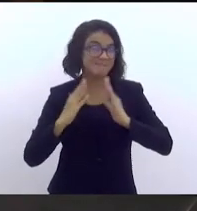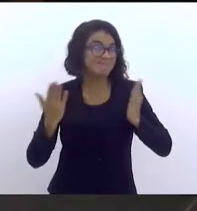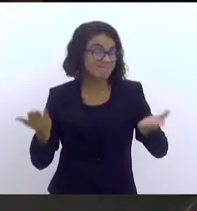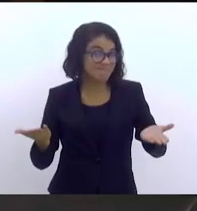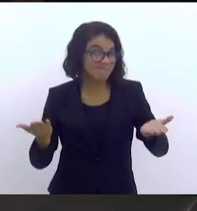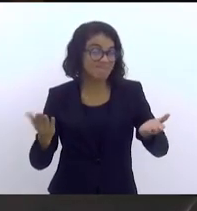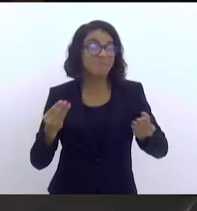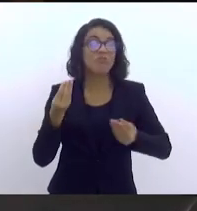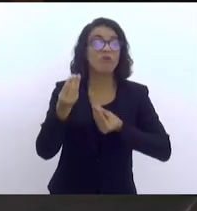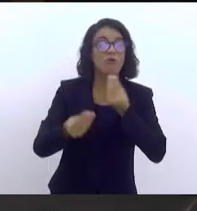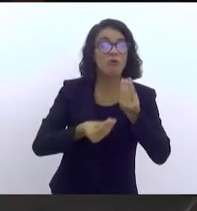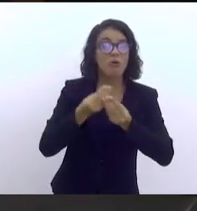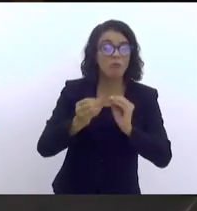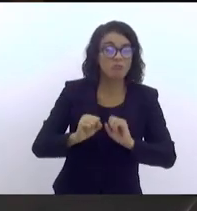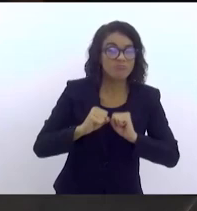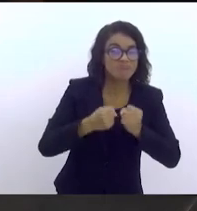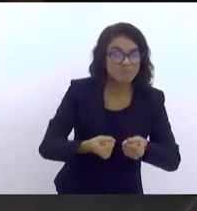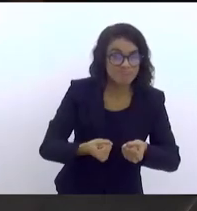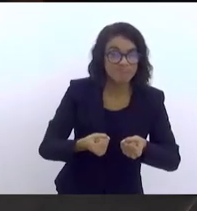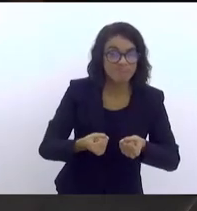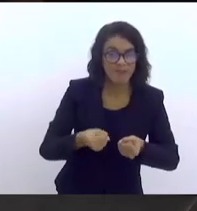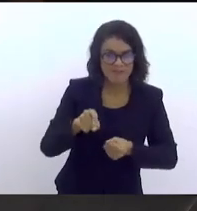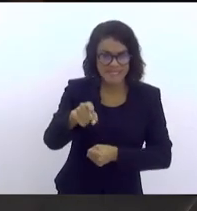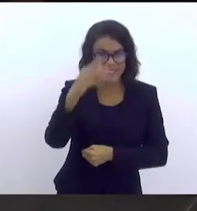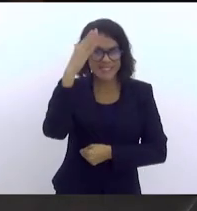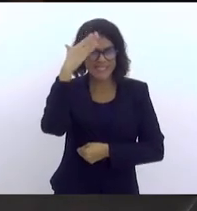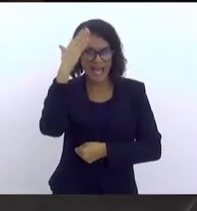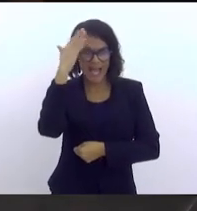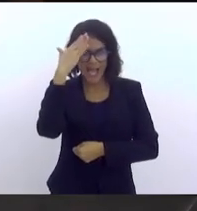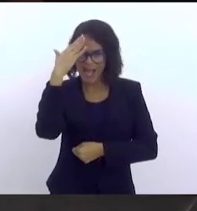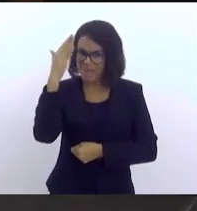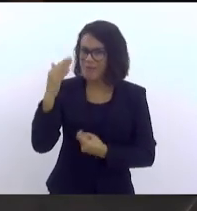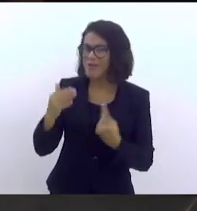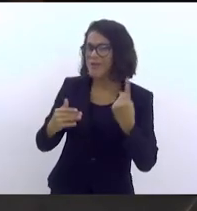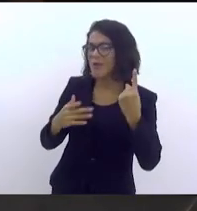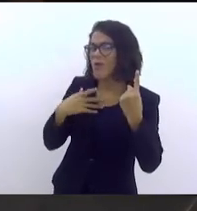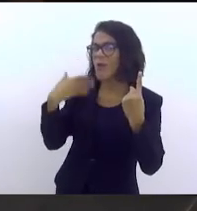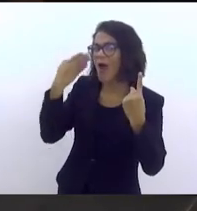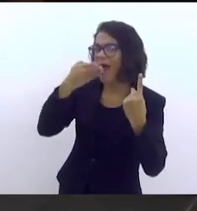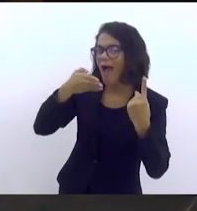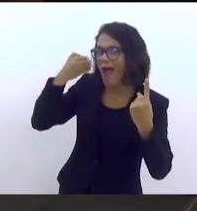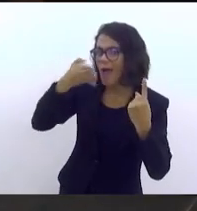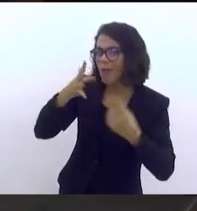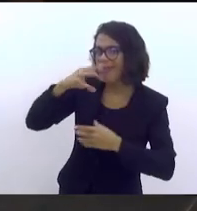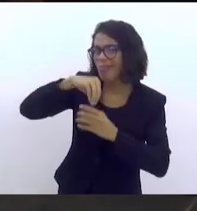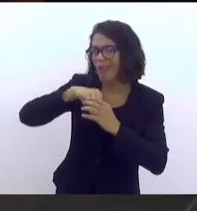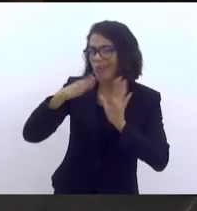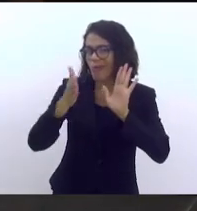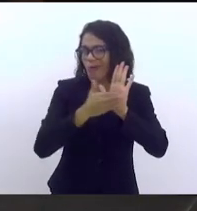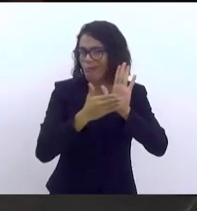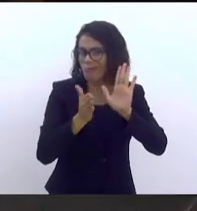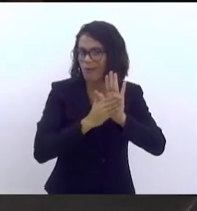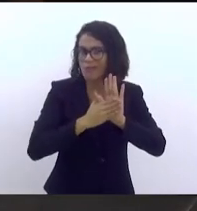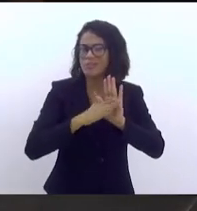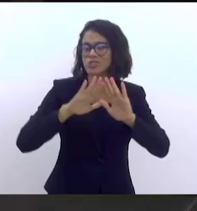como defendem vocês sabem que uma das dos grandes argumentos dentro desses projetos de homeschooling é